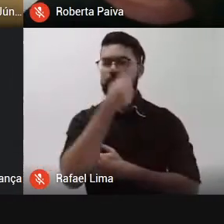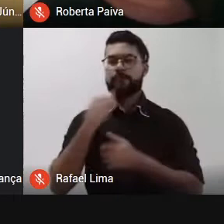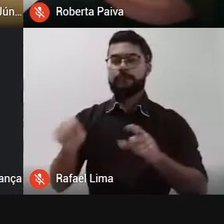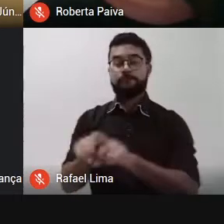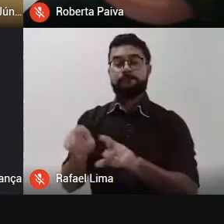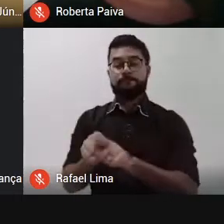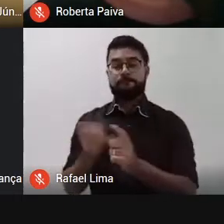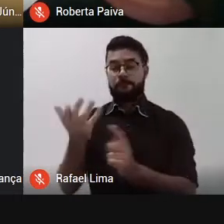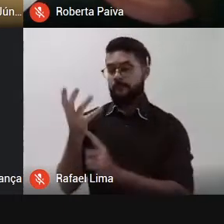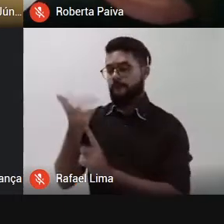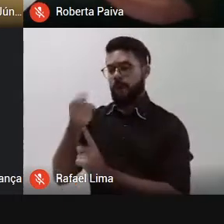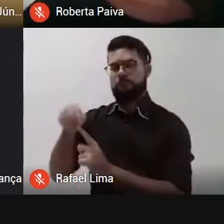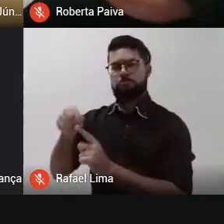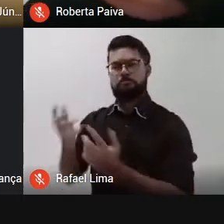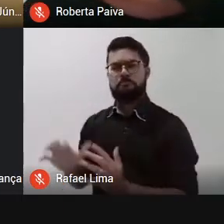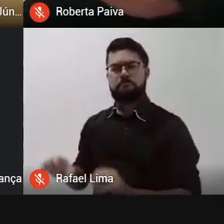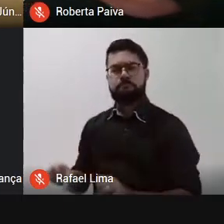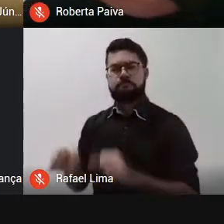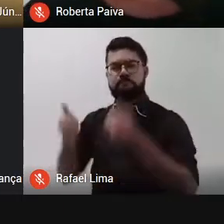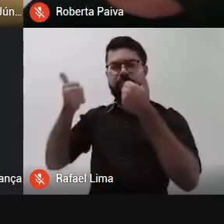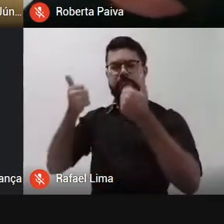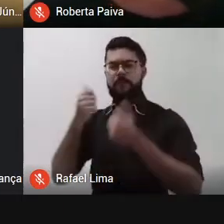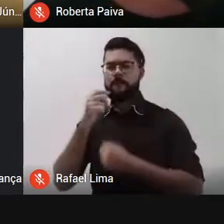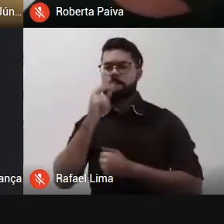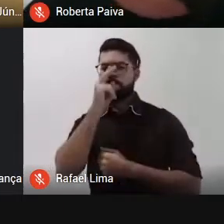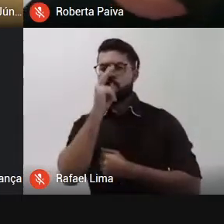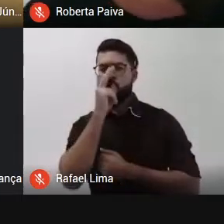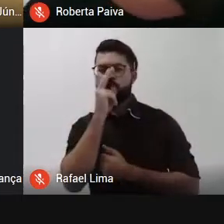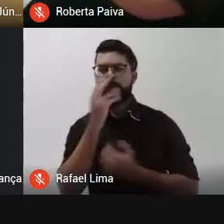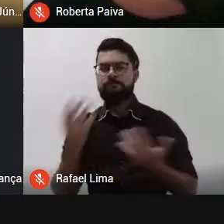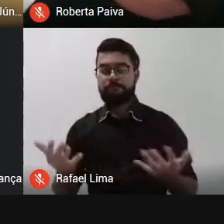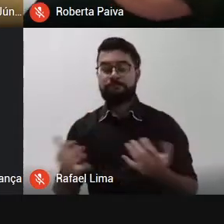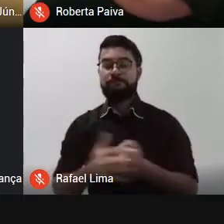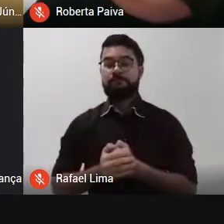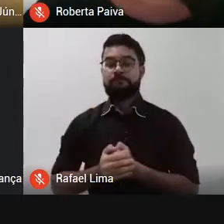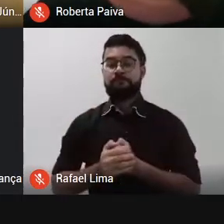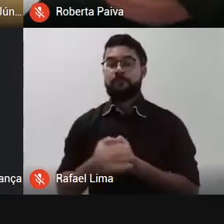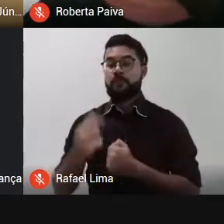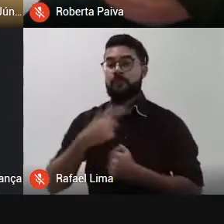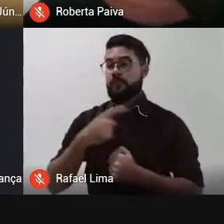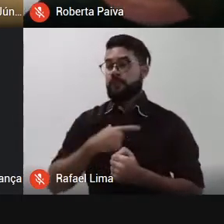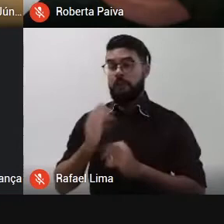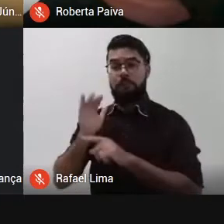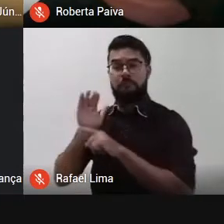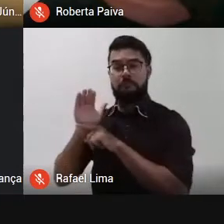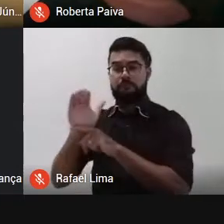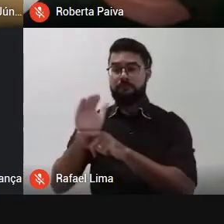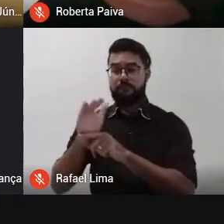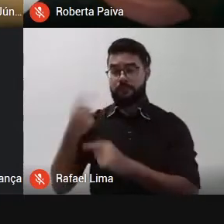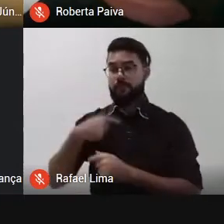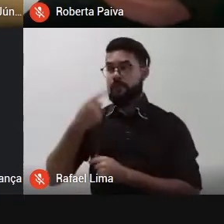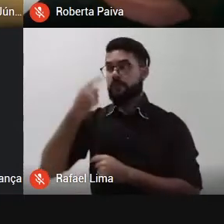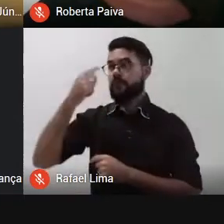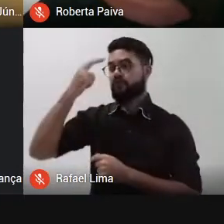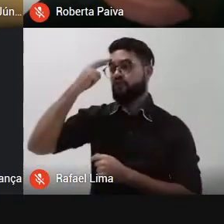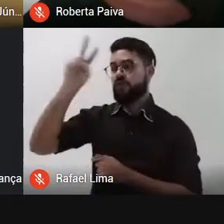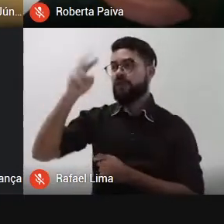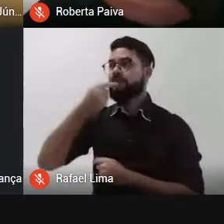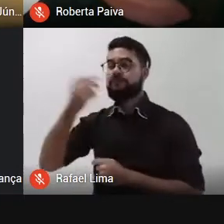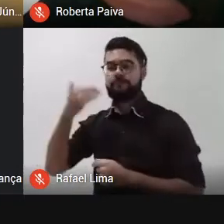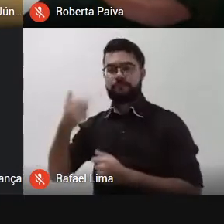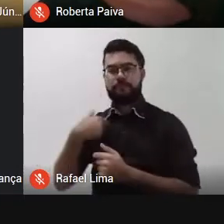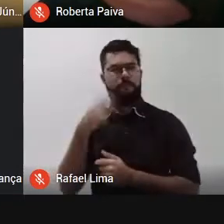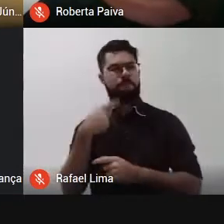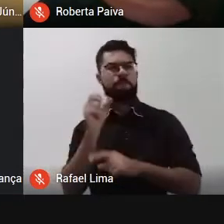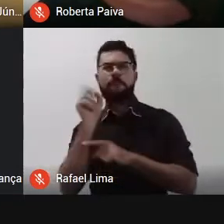muito rico, e que tem engrandecido, nesses 2 dias eu acompanhei, engrandecido muito, tá?